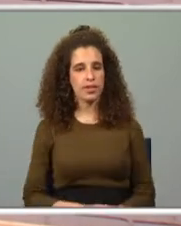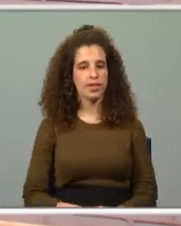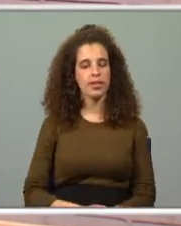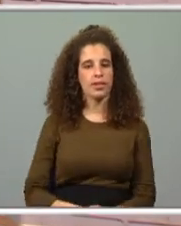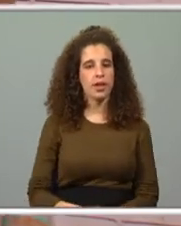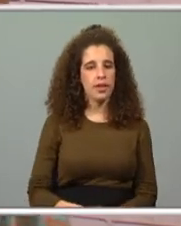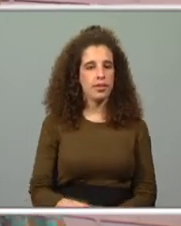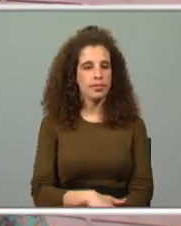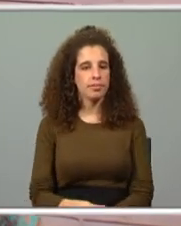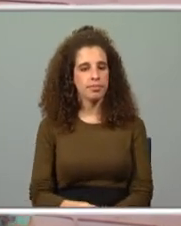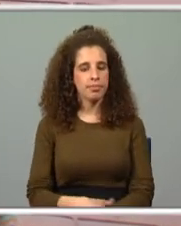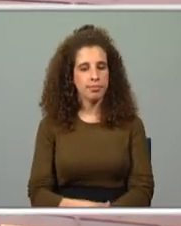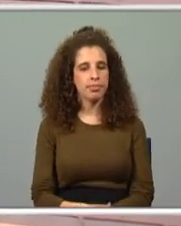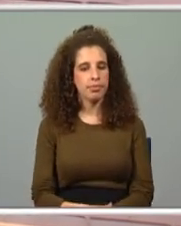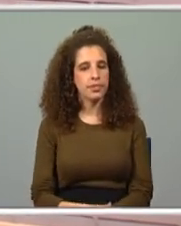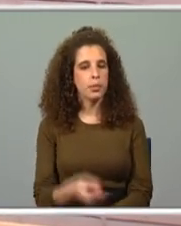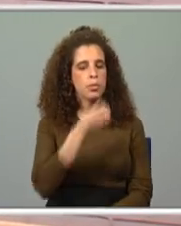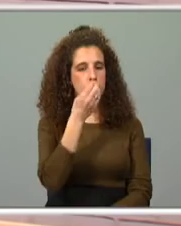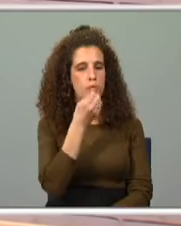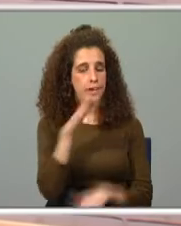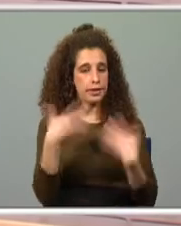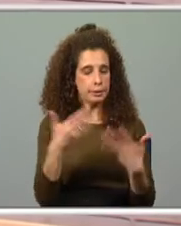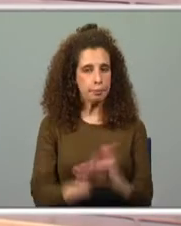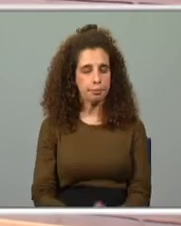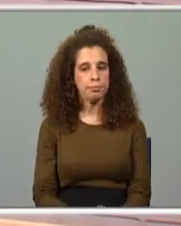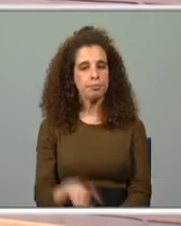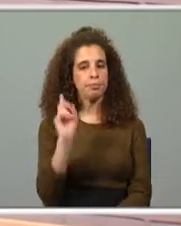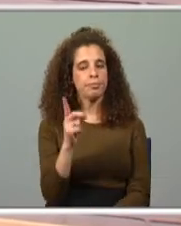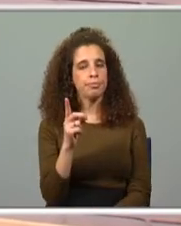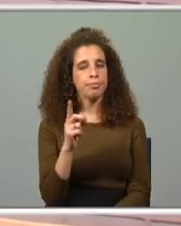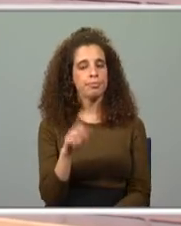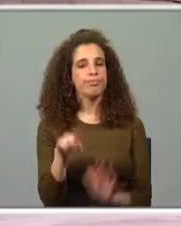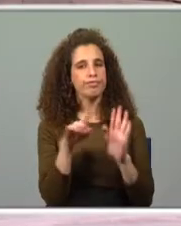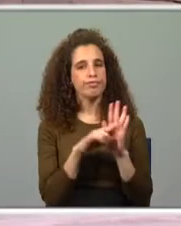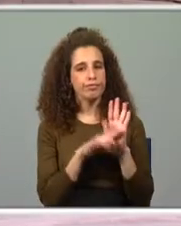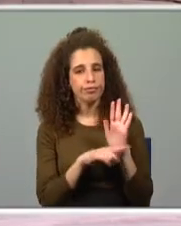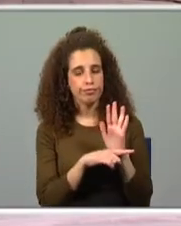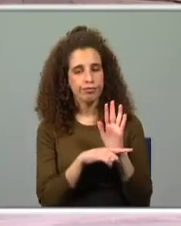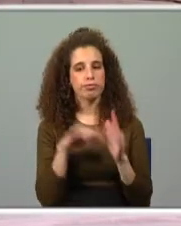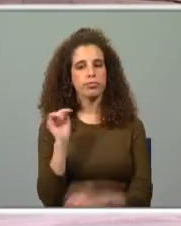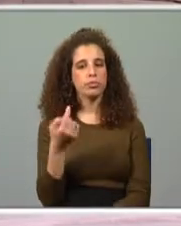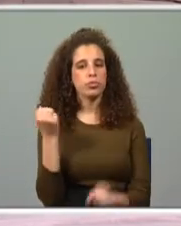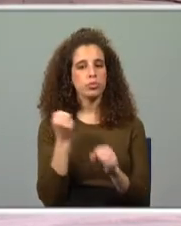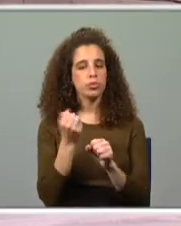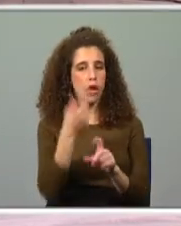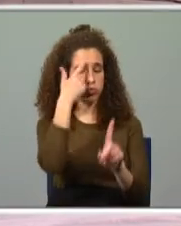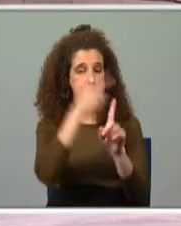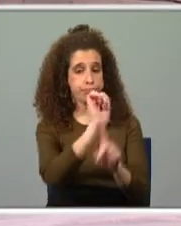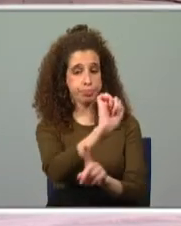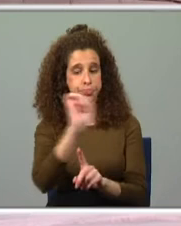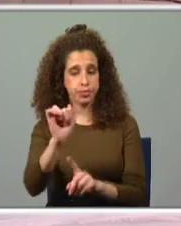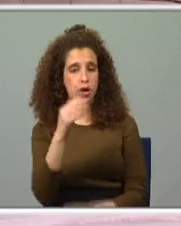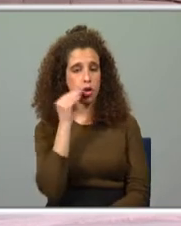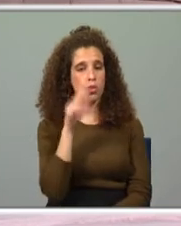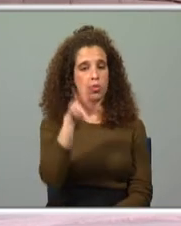onde era suposto tocar. Exatamente, muito bem. Então, temos aqui as indicações cênicas e as suas funções. Como vocês já